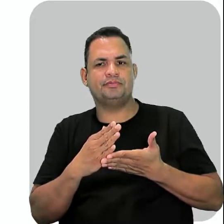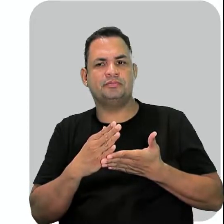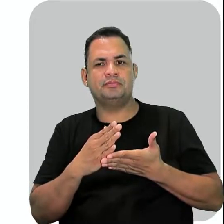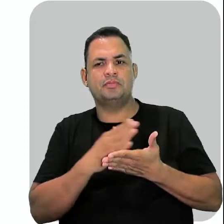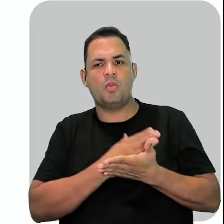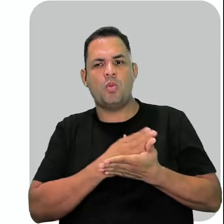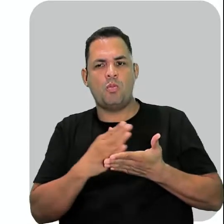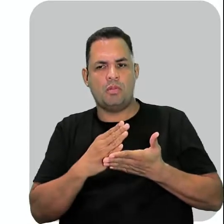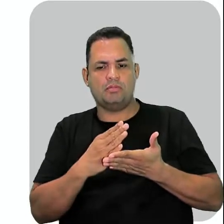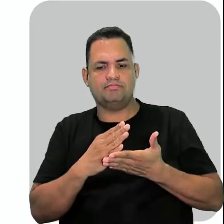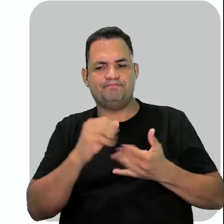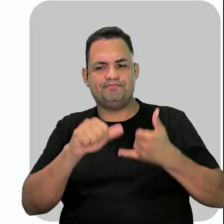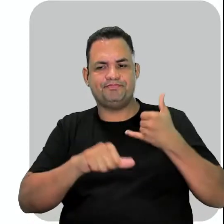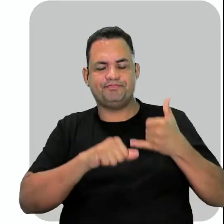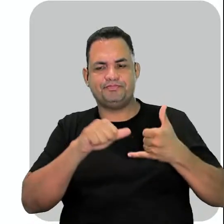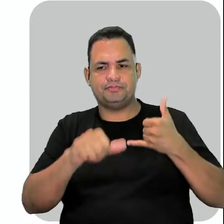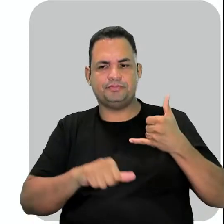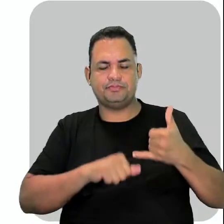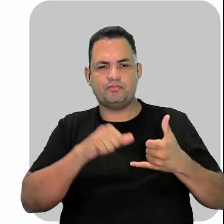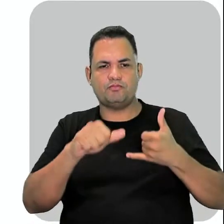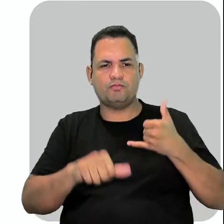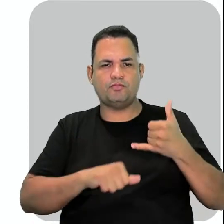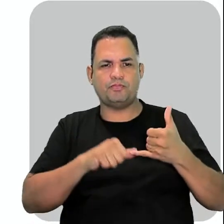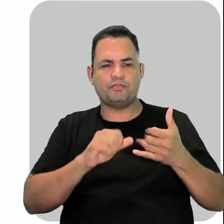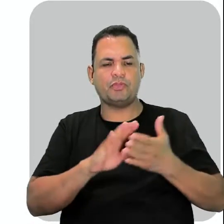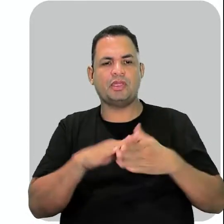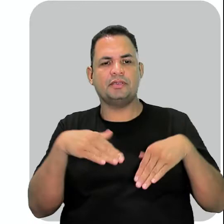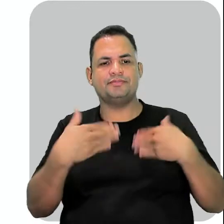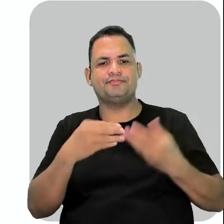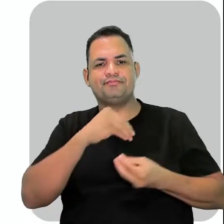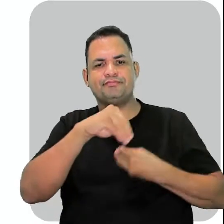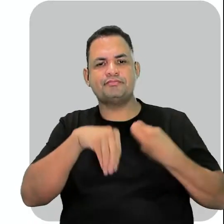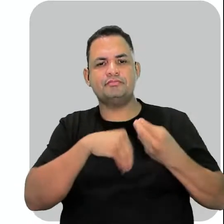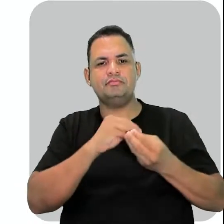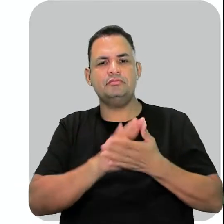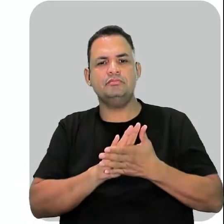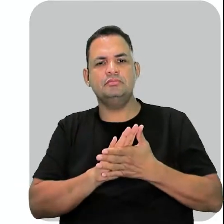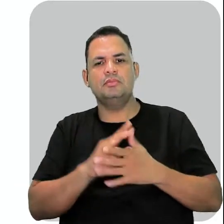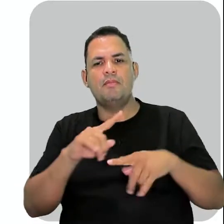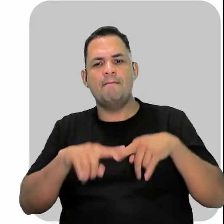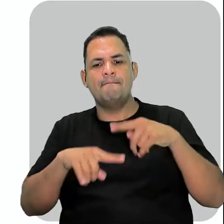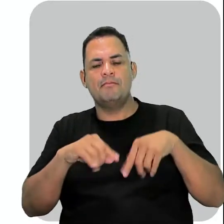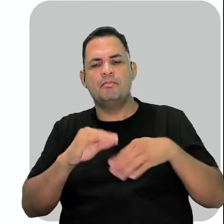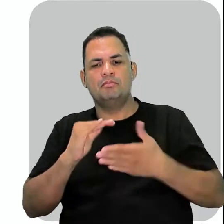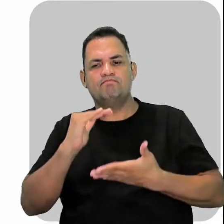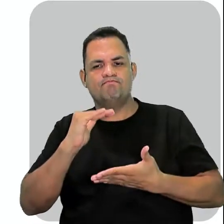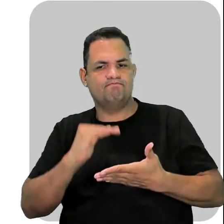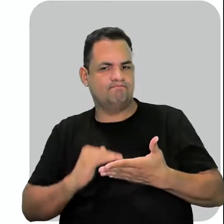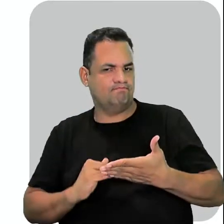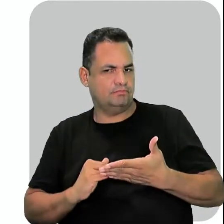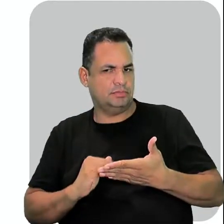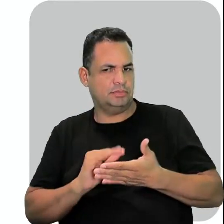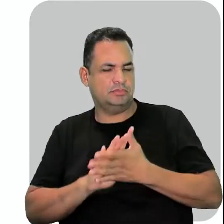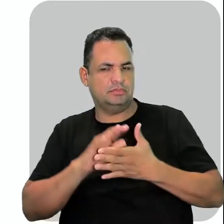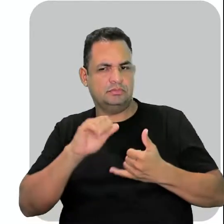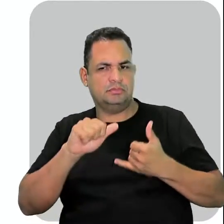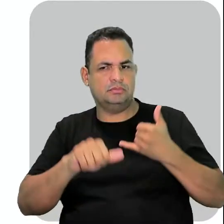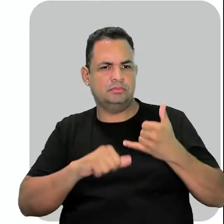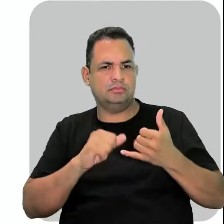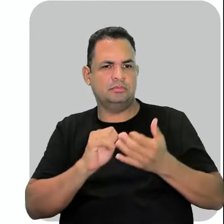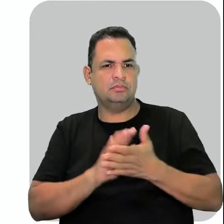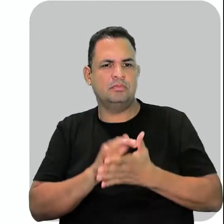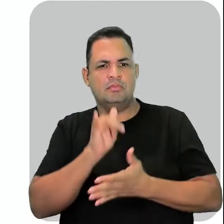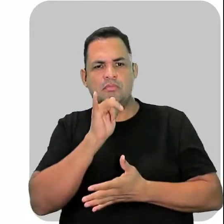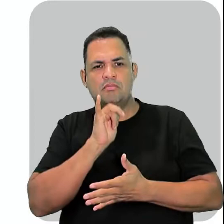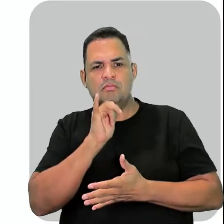o começo da reação. A formação de subprodutos resultantes da reação, como,